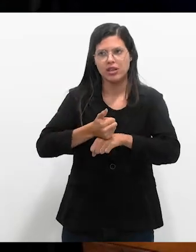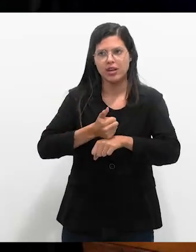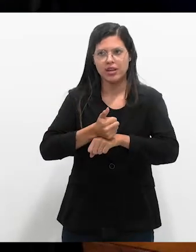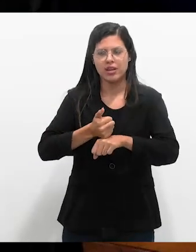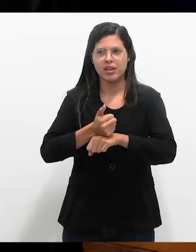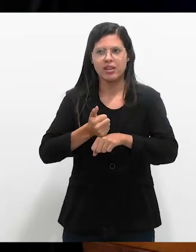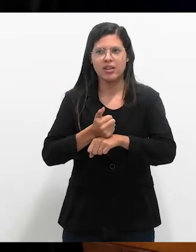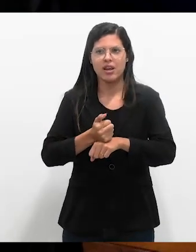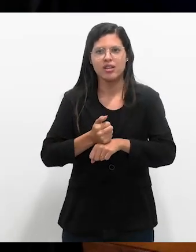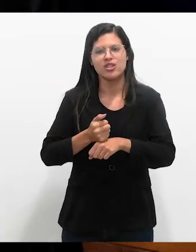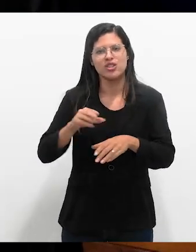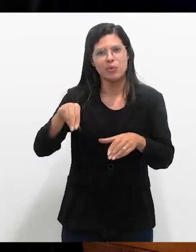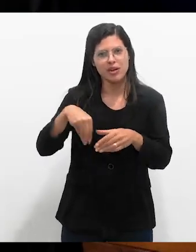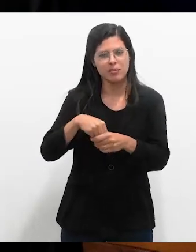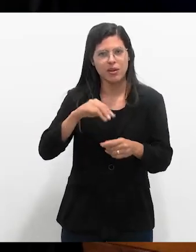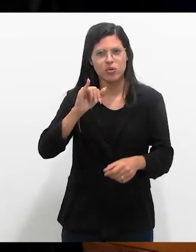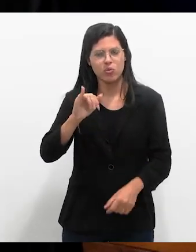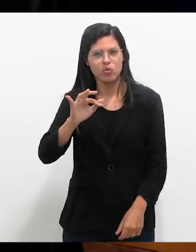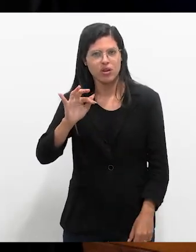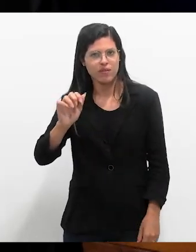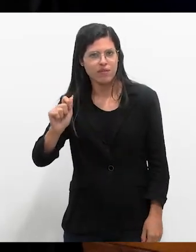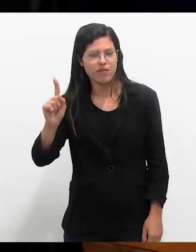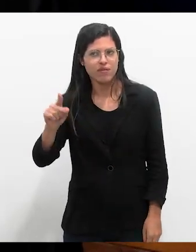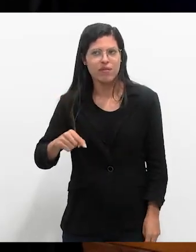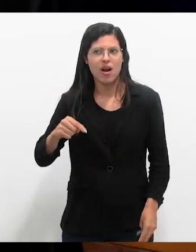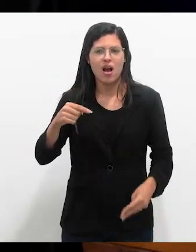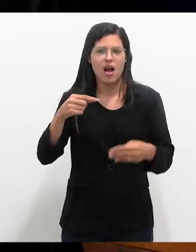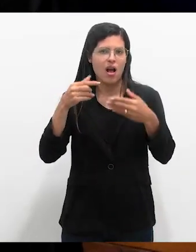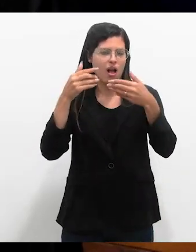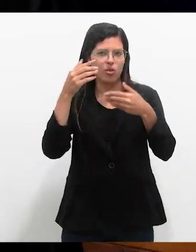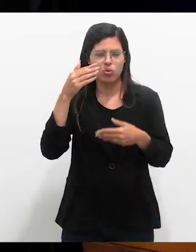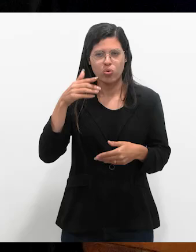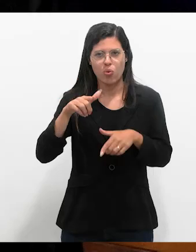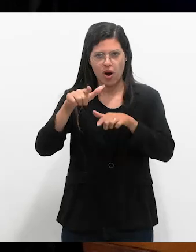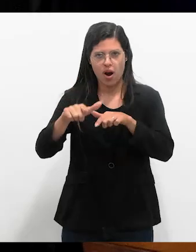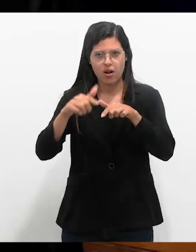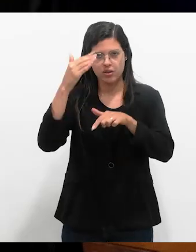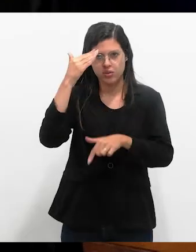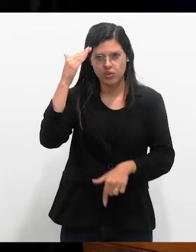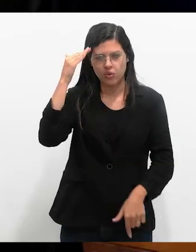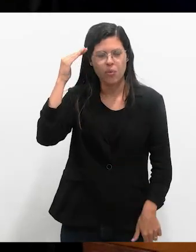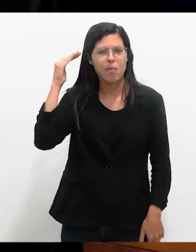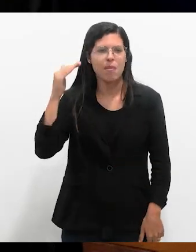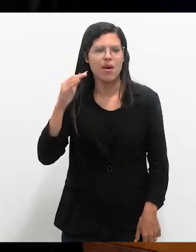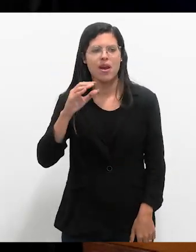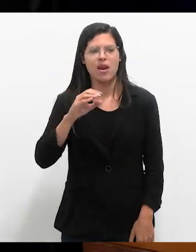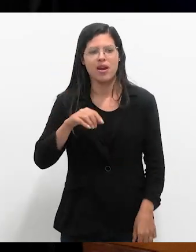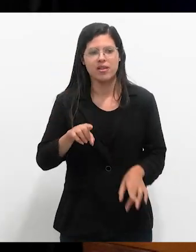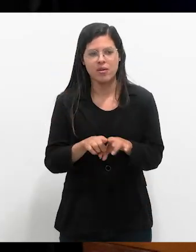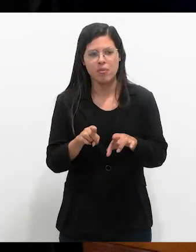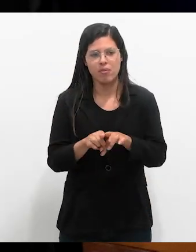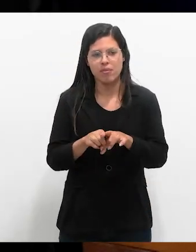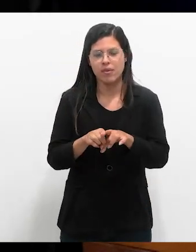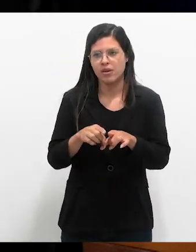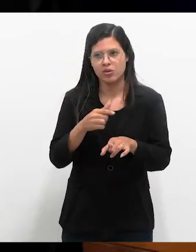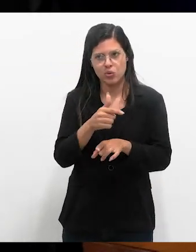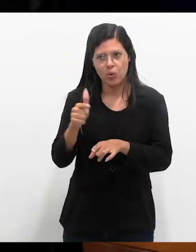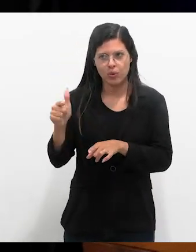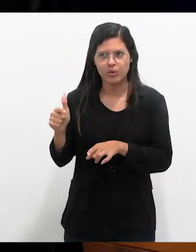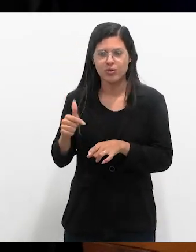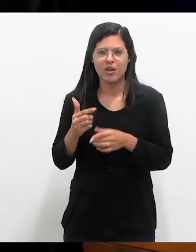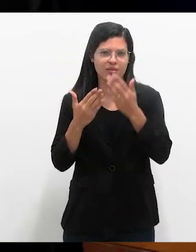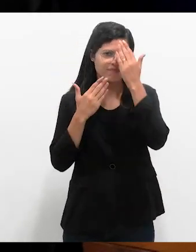dignidade de ser aí de Ifá, de ser do Candomblé, de ser um devoto de Orixá, ser um devoto de Orumilá. Então, agradeço por